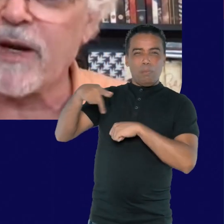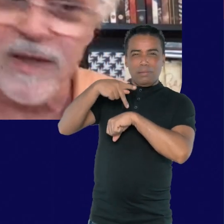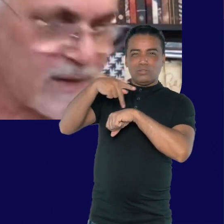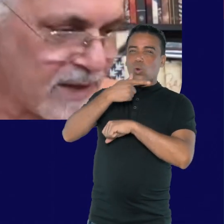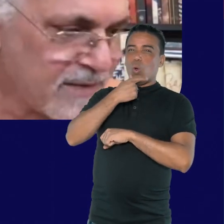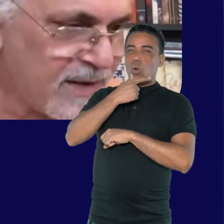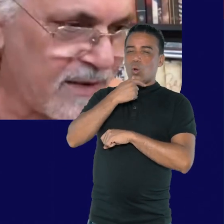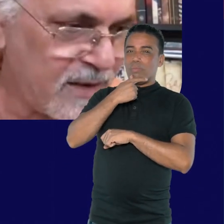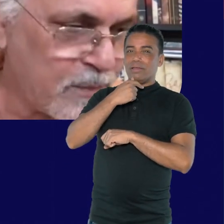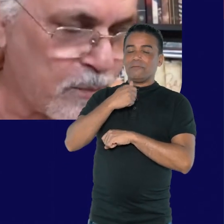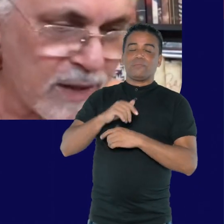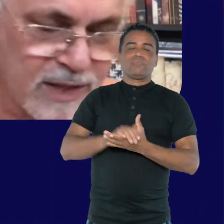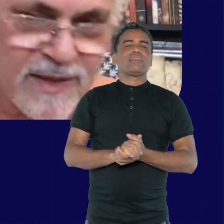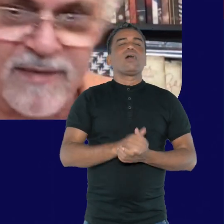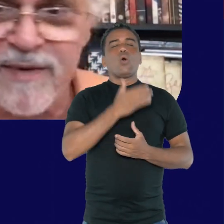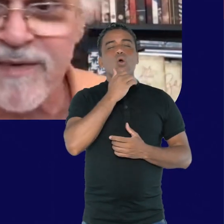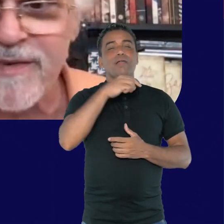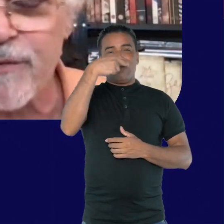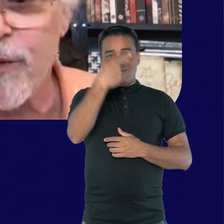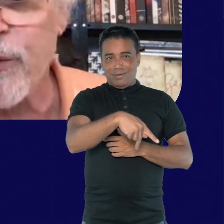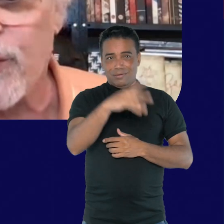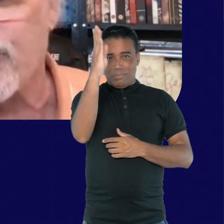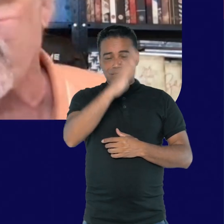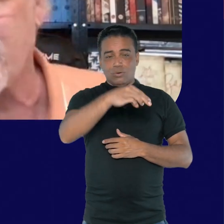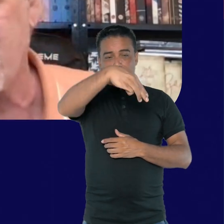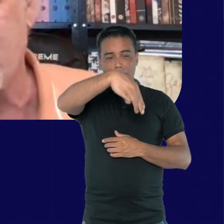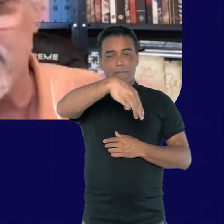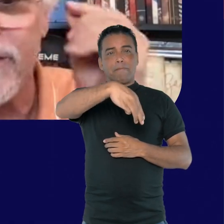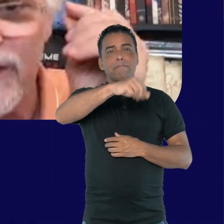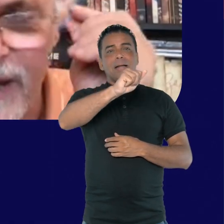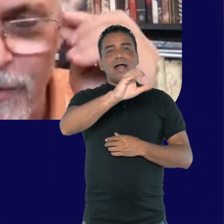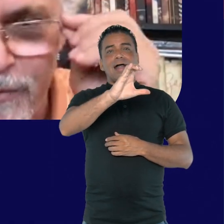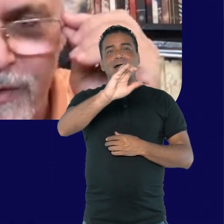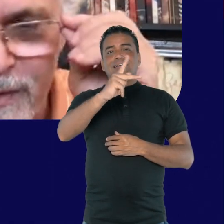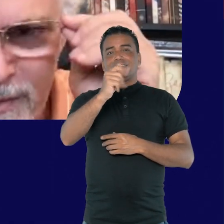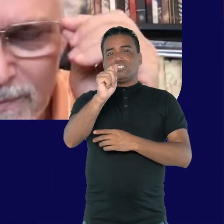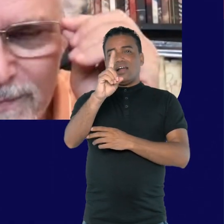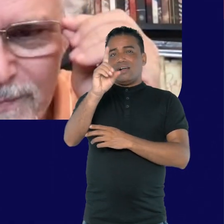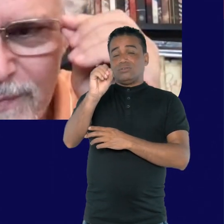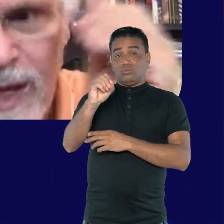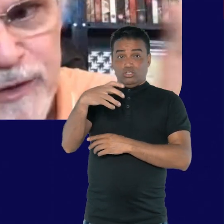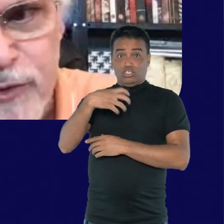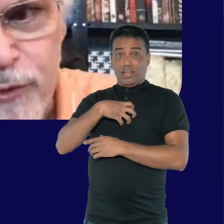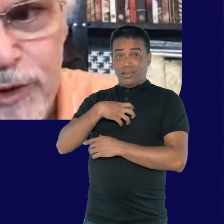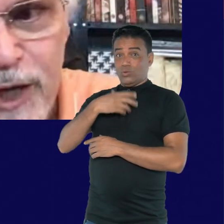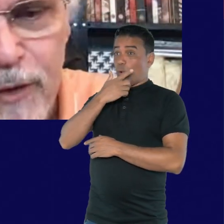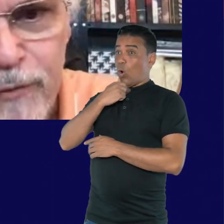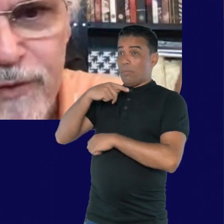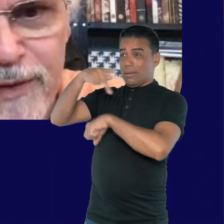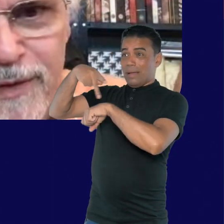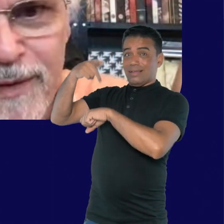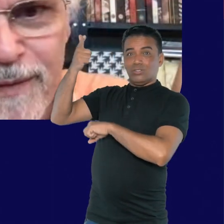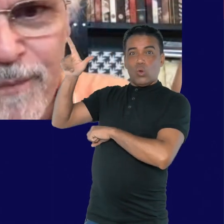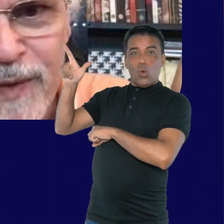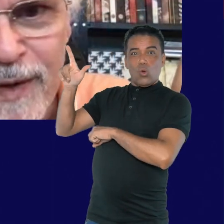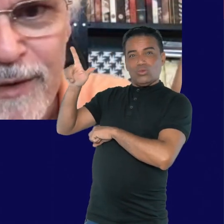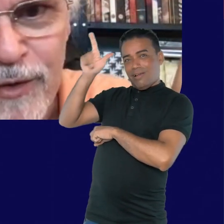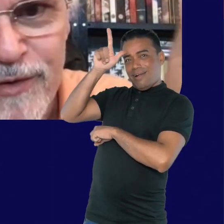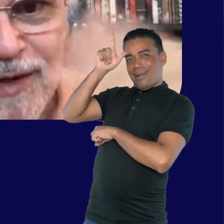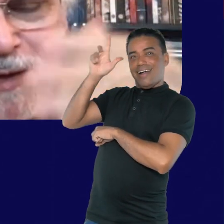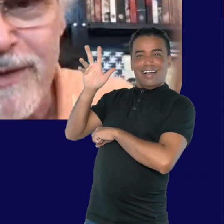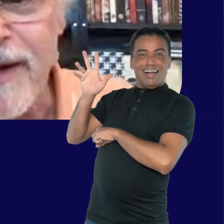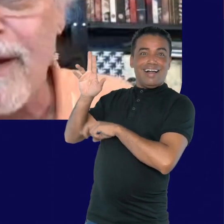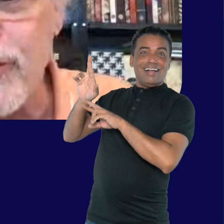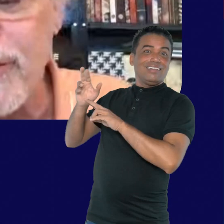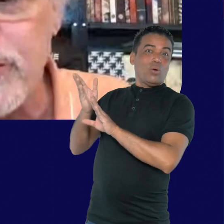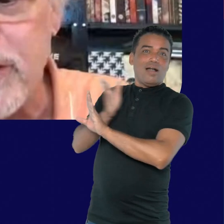dizer, Machado de Assis escreveu um conto à maneira de Tchekov antes do Tchekov. Então,